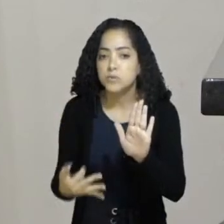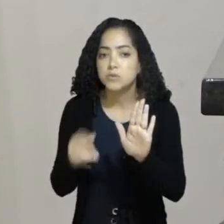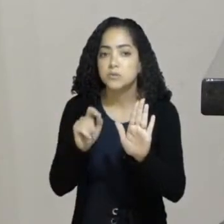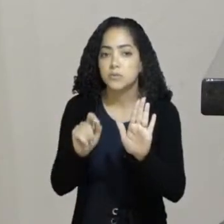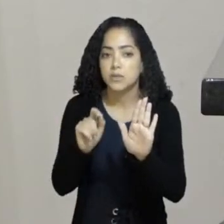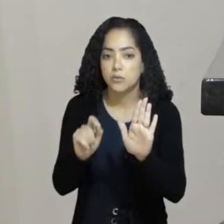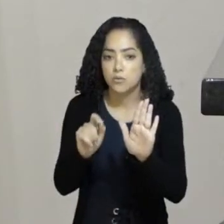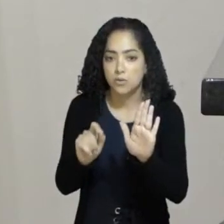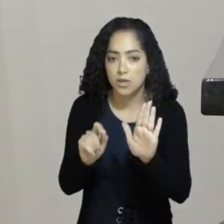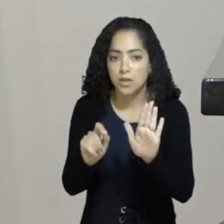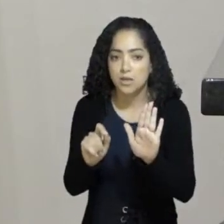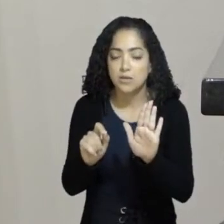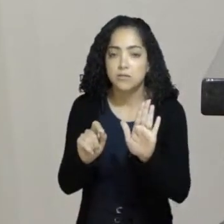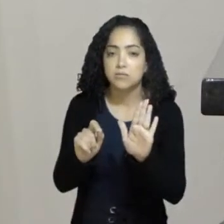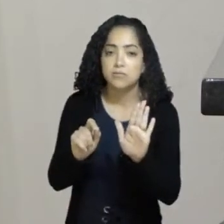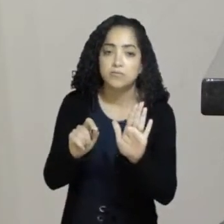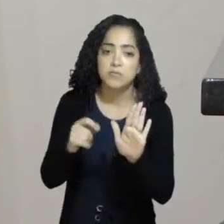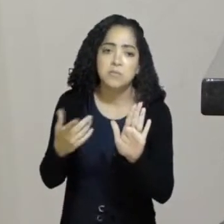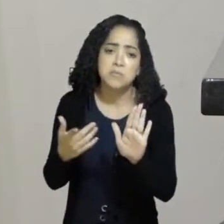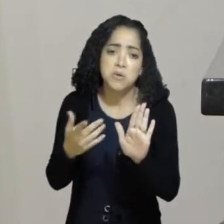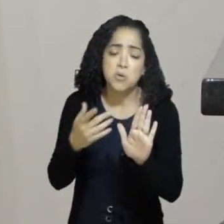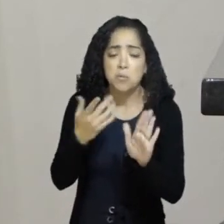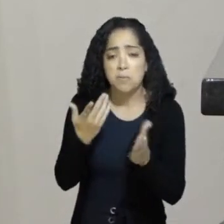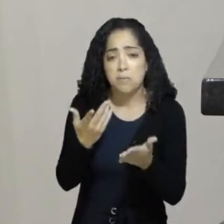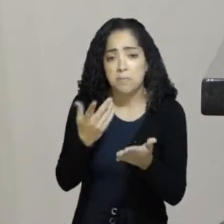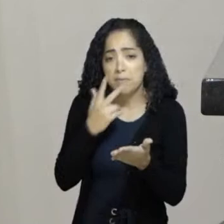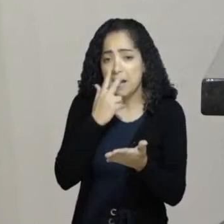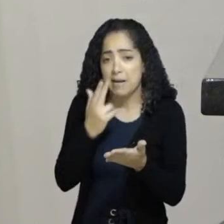de vagabundo como se fosse verdade